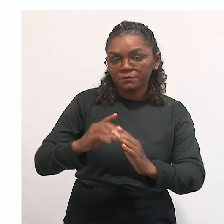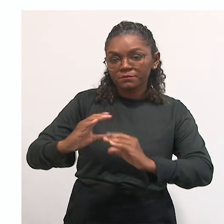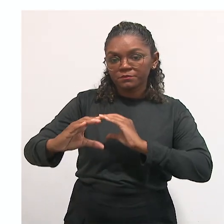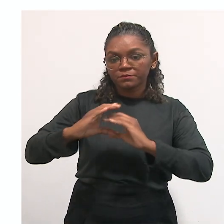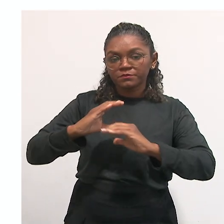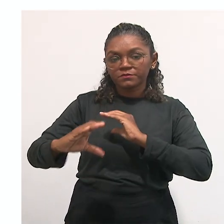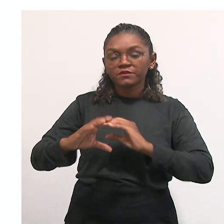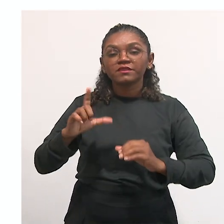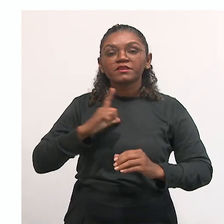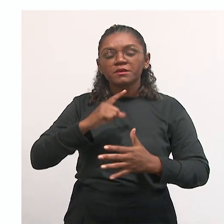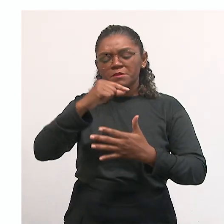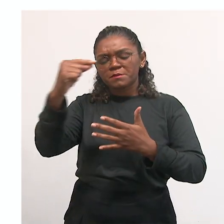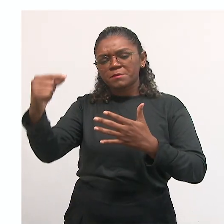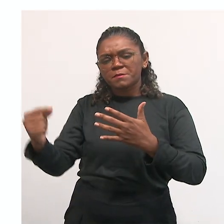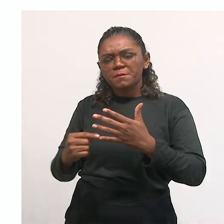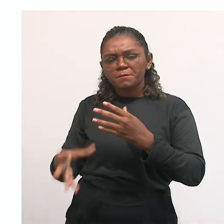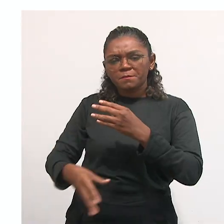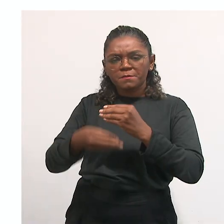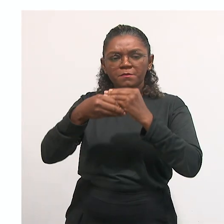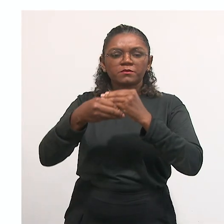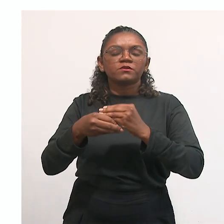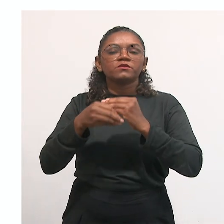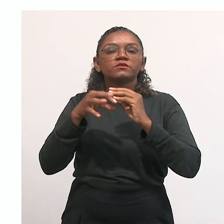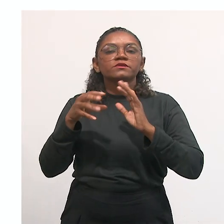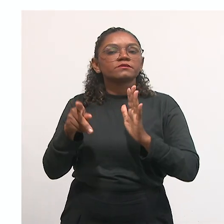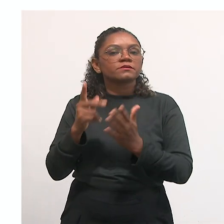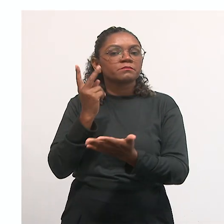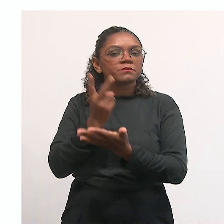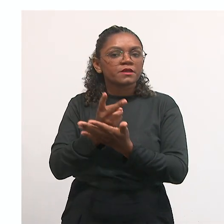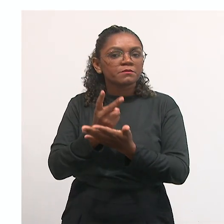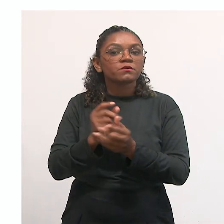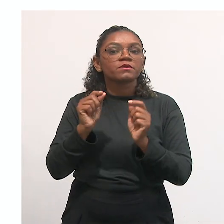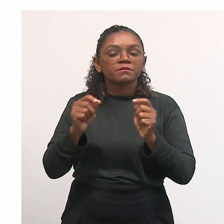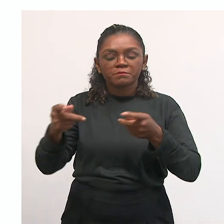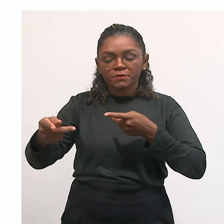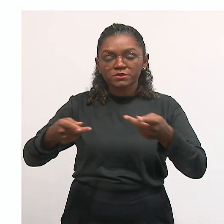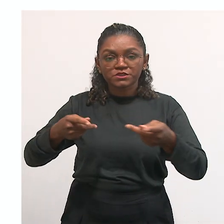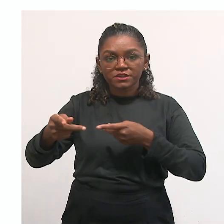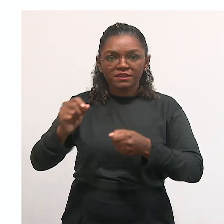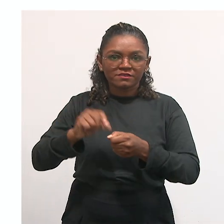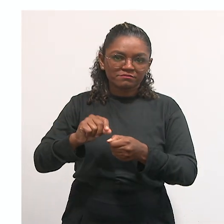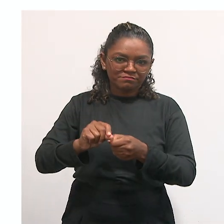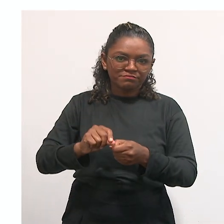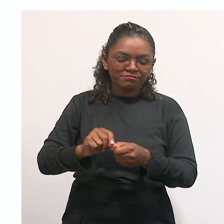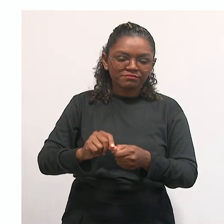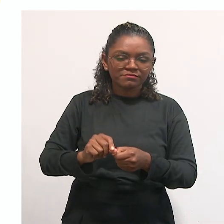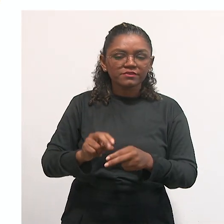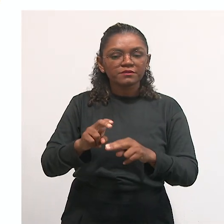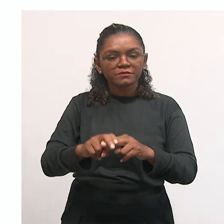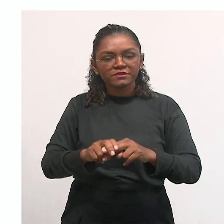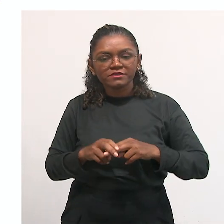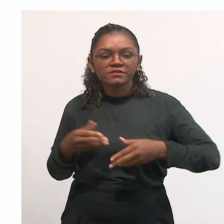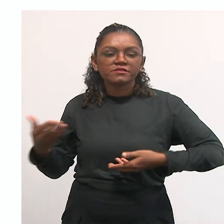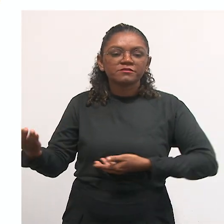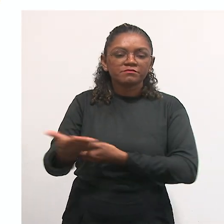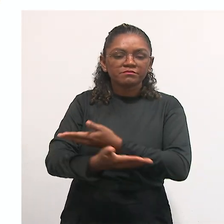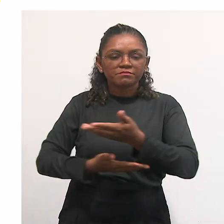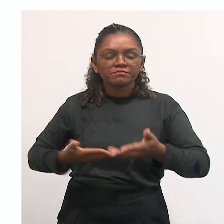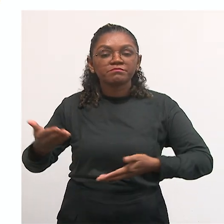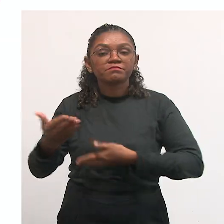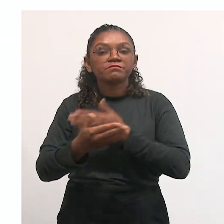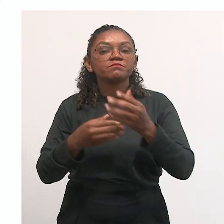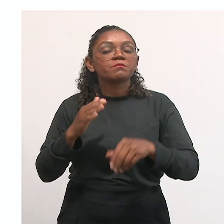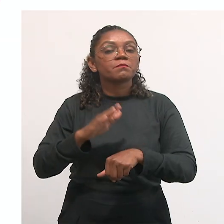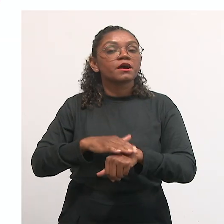deve ser resolvido durante a execução de um projeto, né? Então, no entanto, as interações mais importantes nessa área